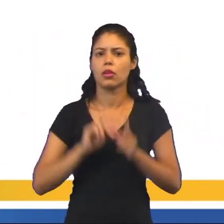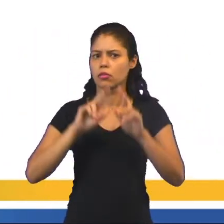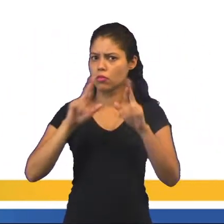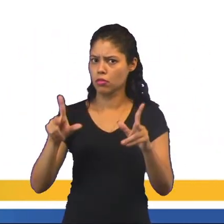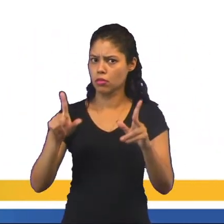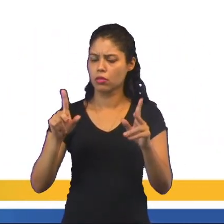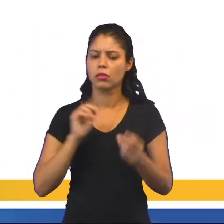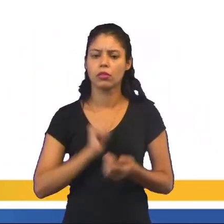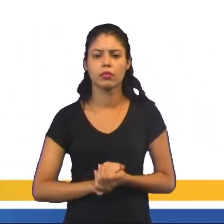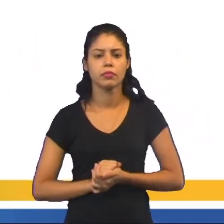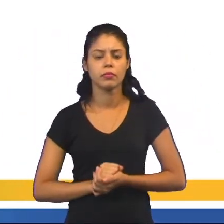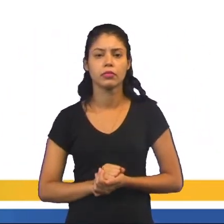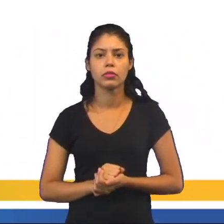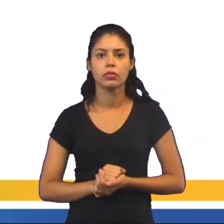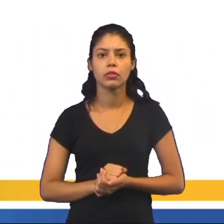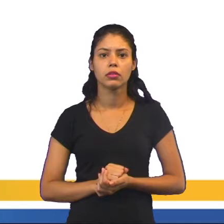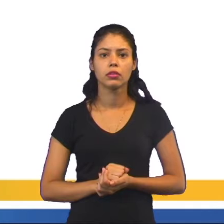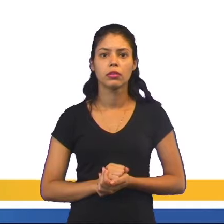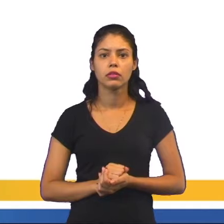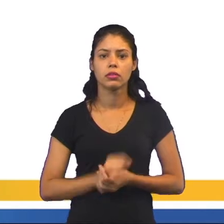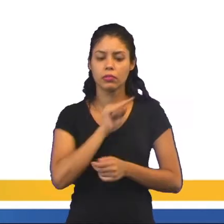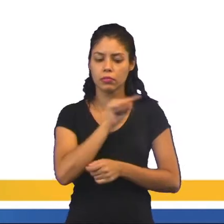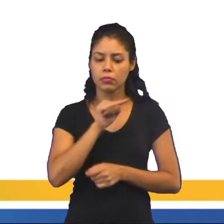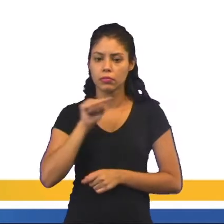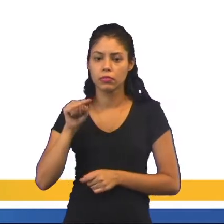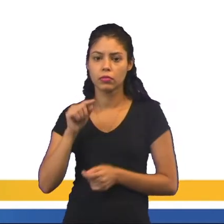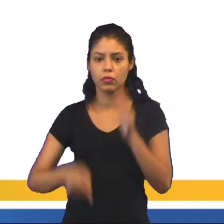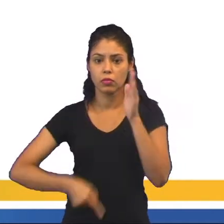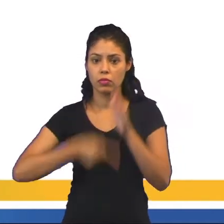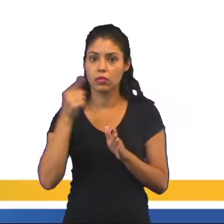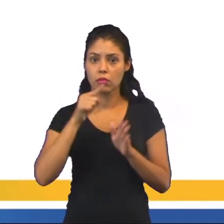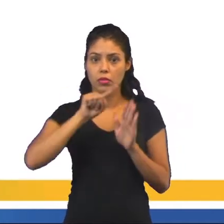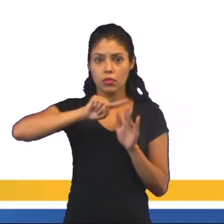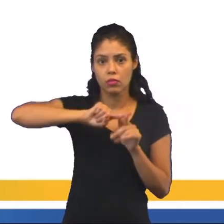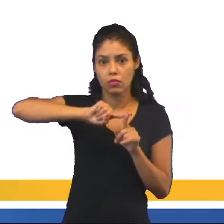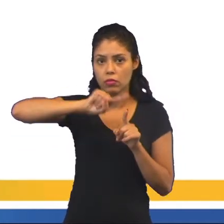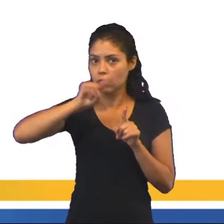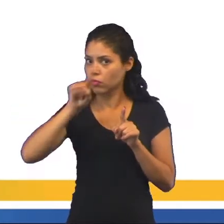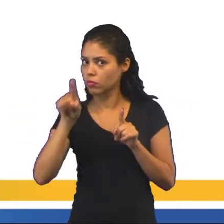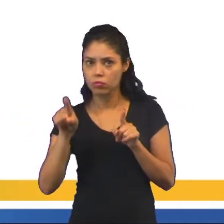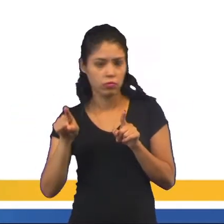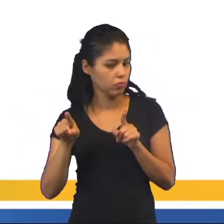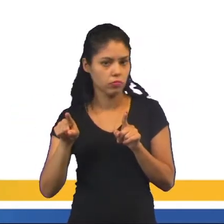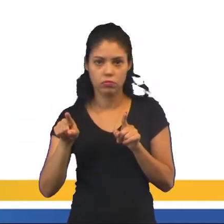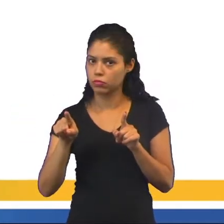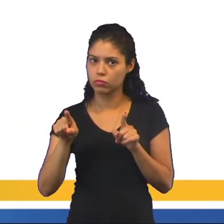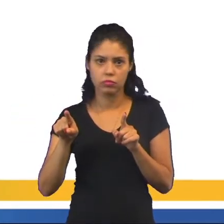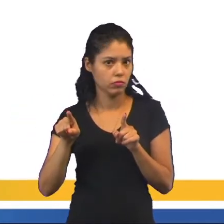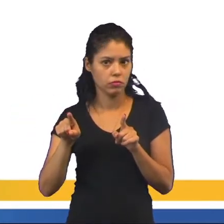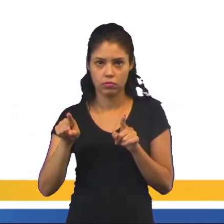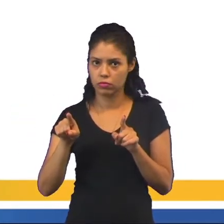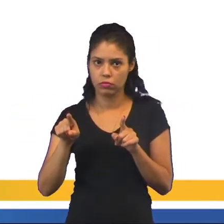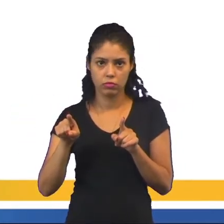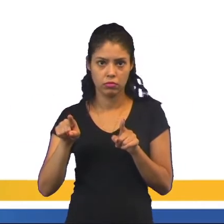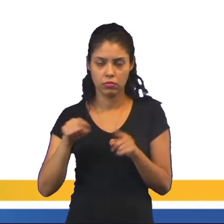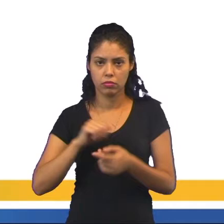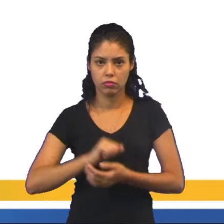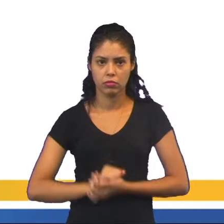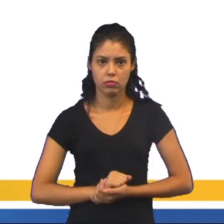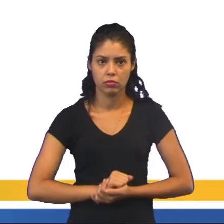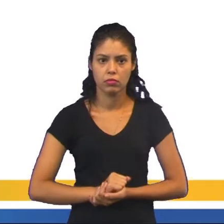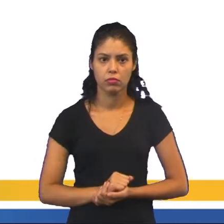são diferentes das linhas, uma vez que elas não fazem